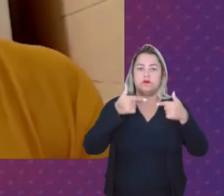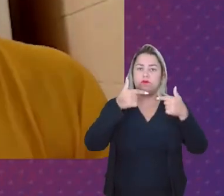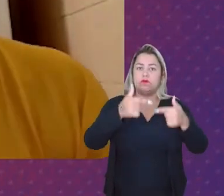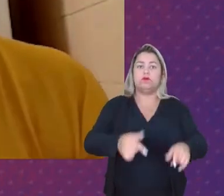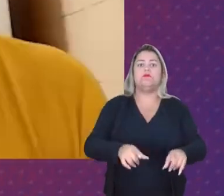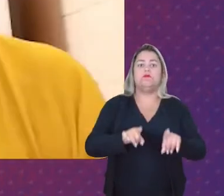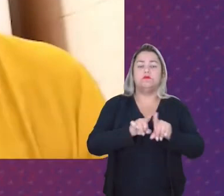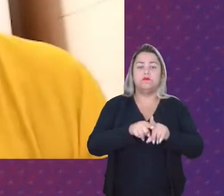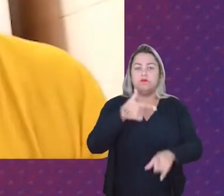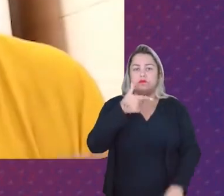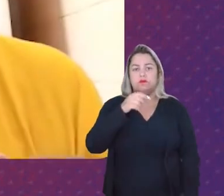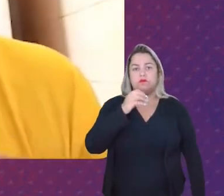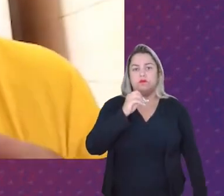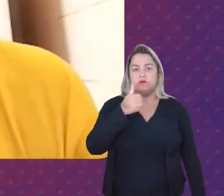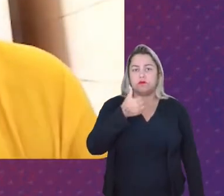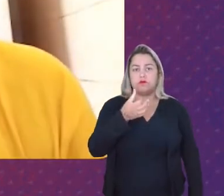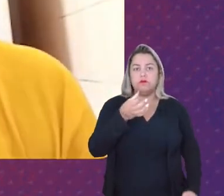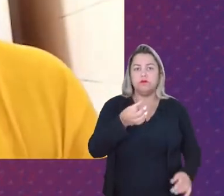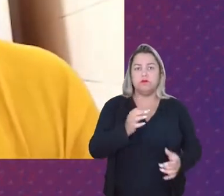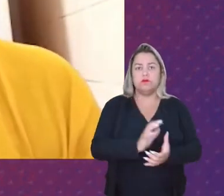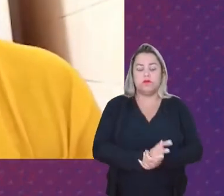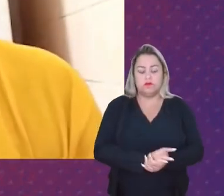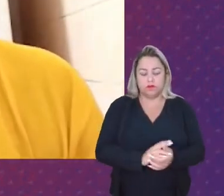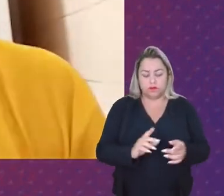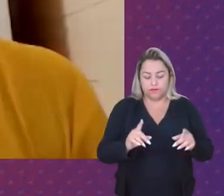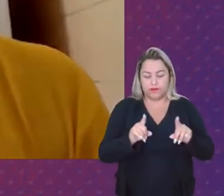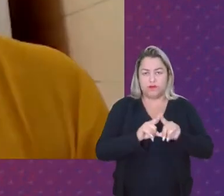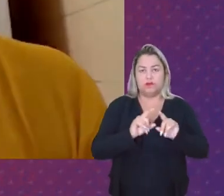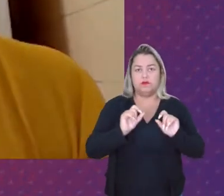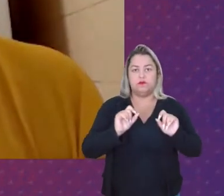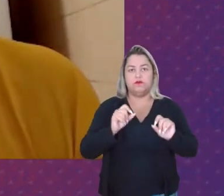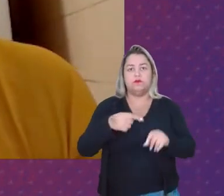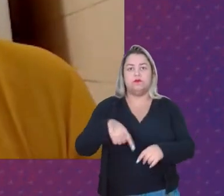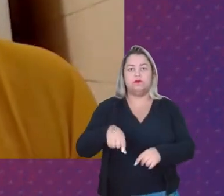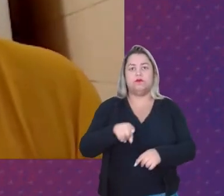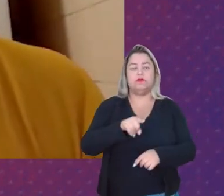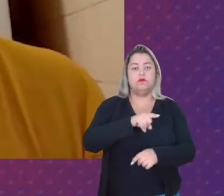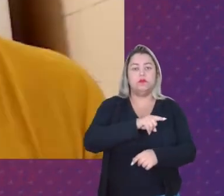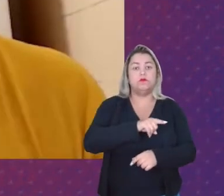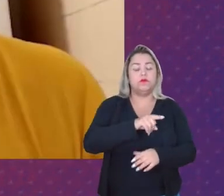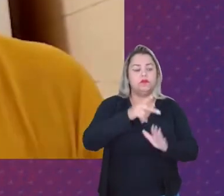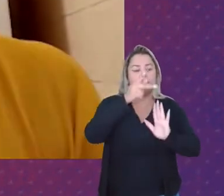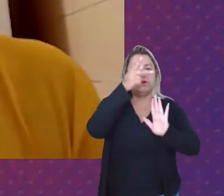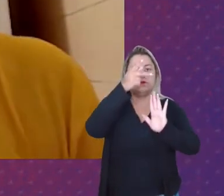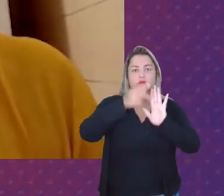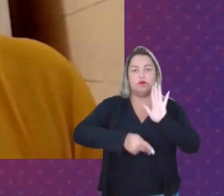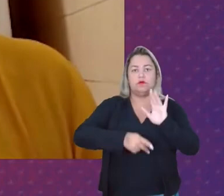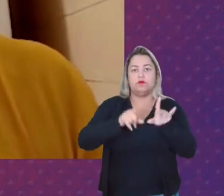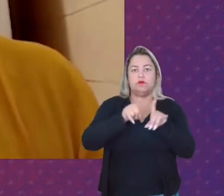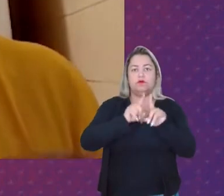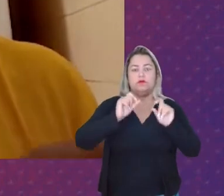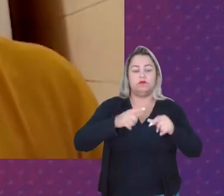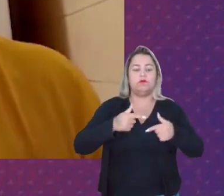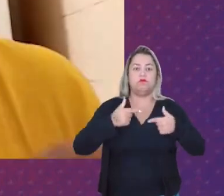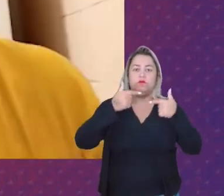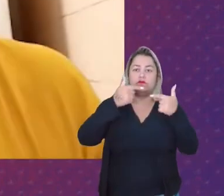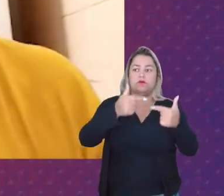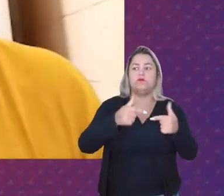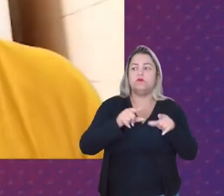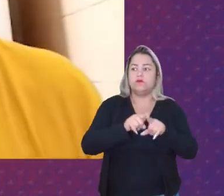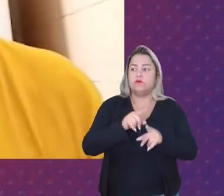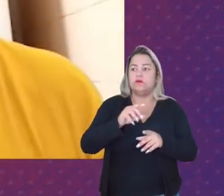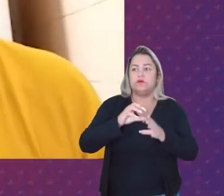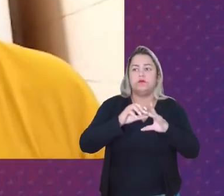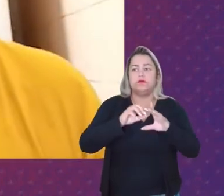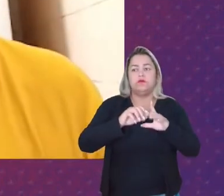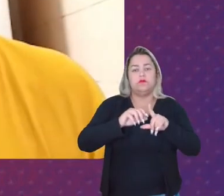Em 2016, nós conseguimos também vencer um projeto de um desafio que o Google fez,